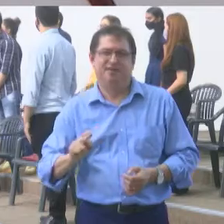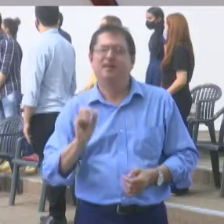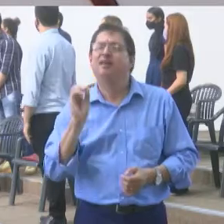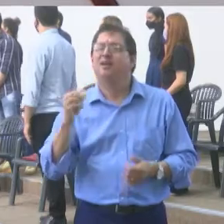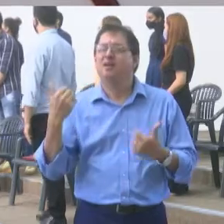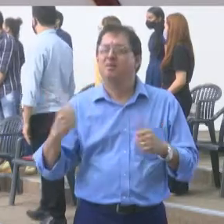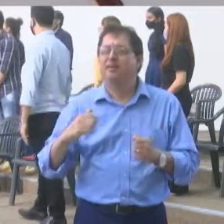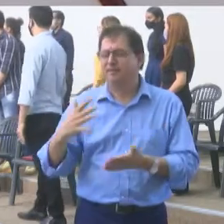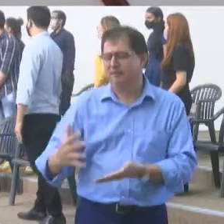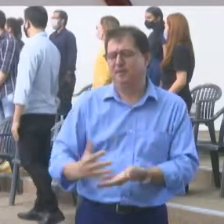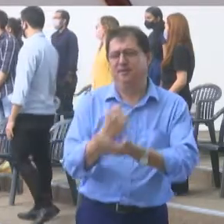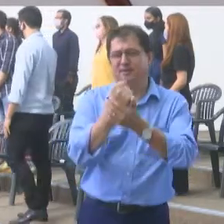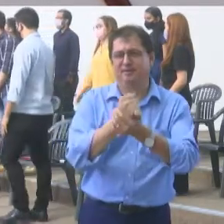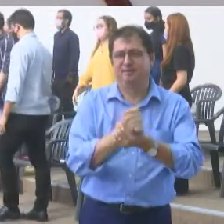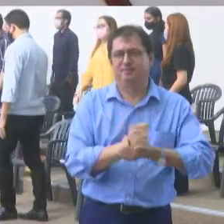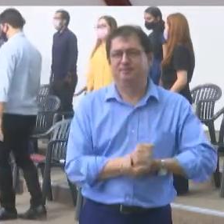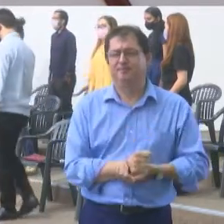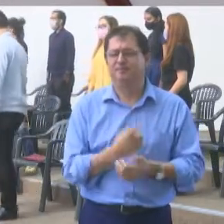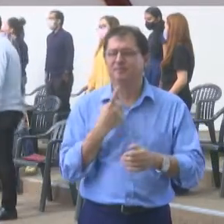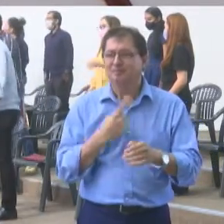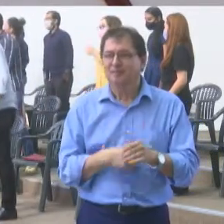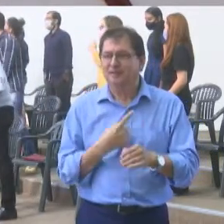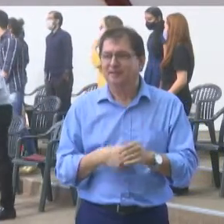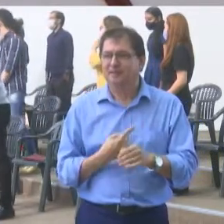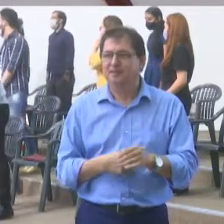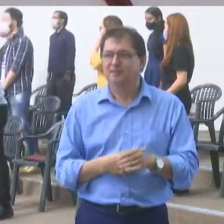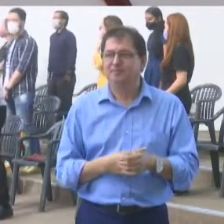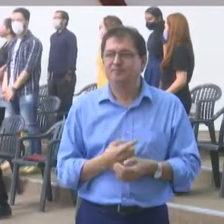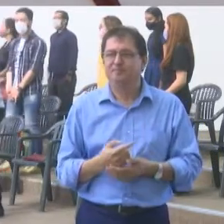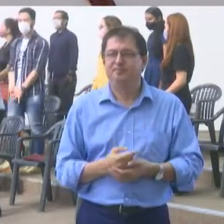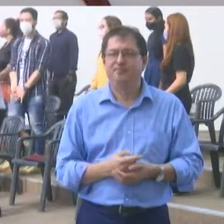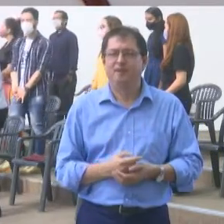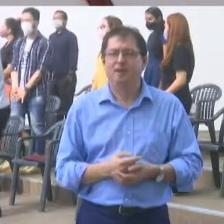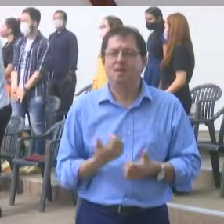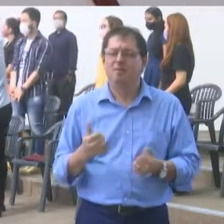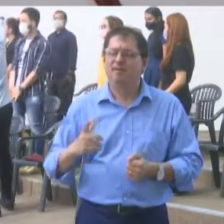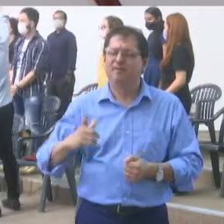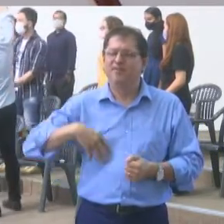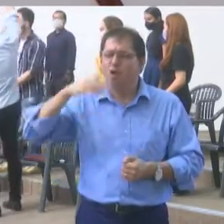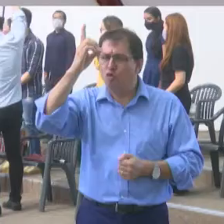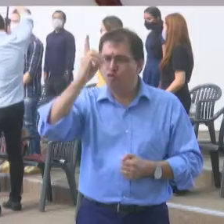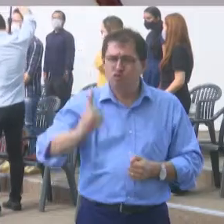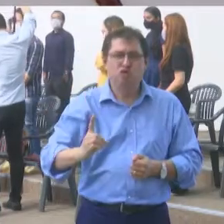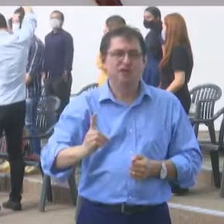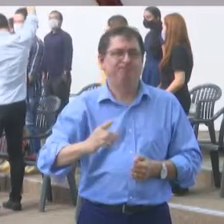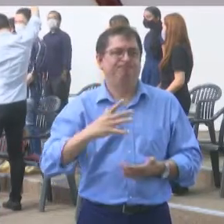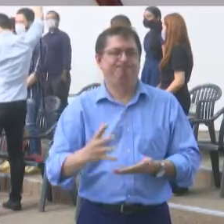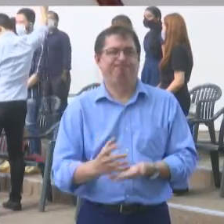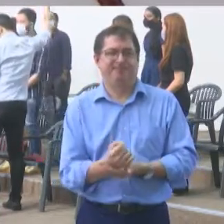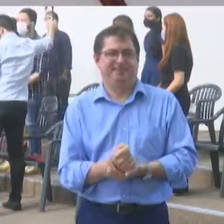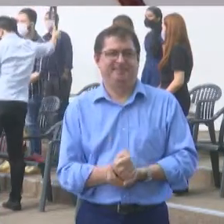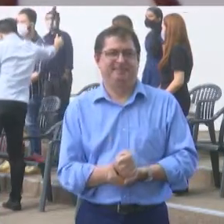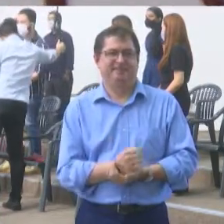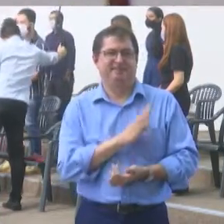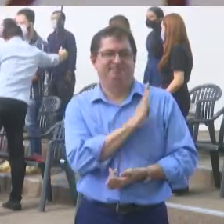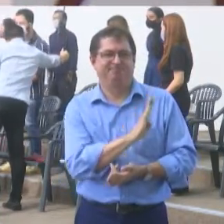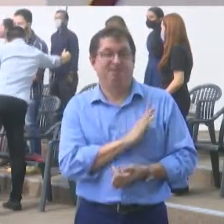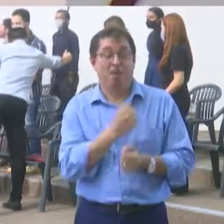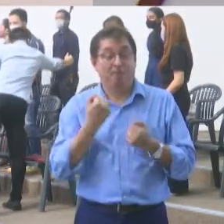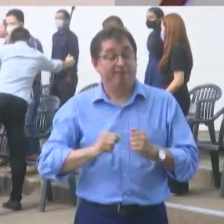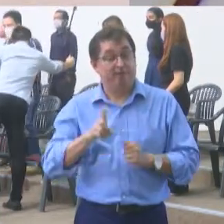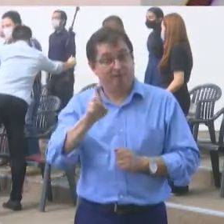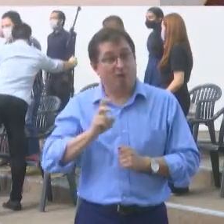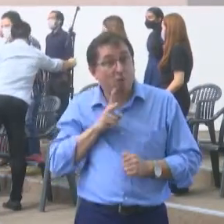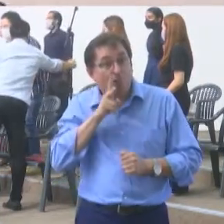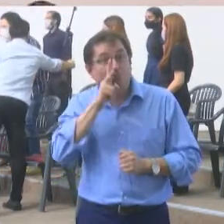para resgatar? Nessa época, para resgatar, precisava ter o direito de resgatar. Boaz tinha que ser parente de